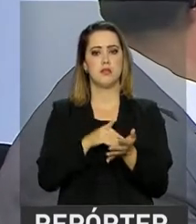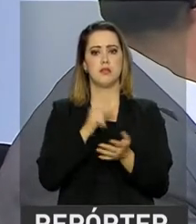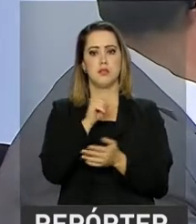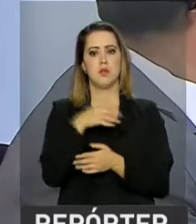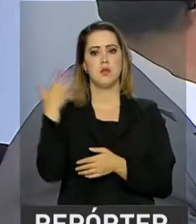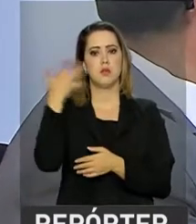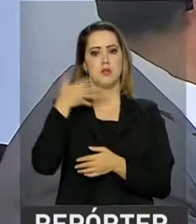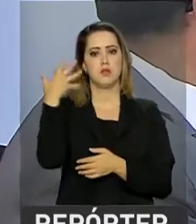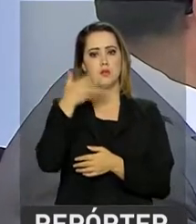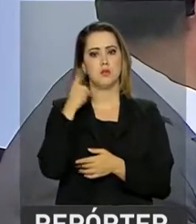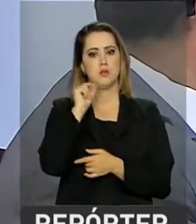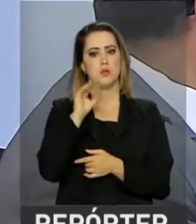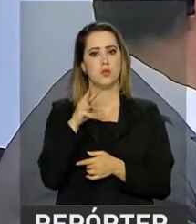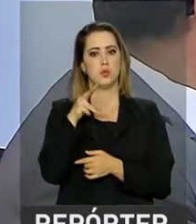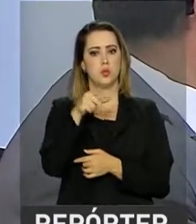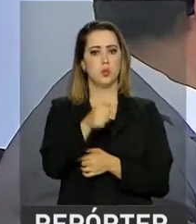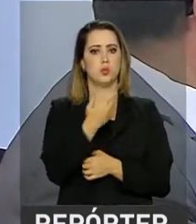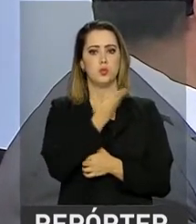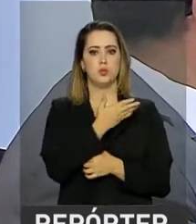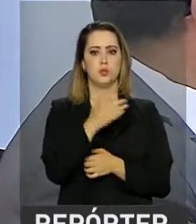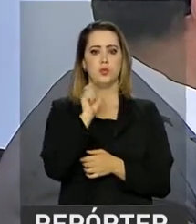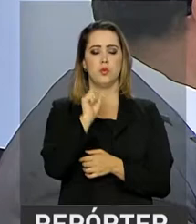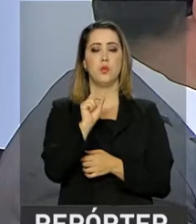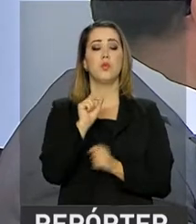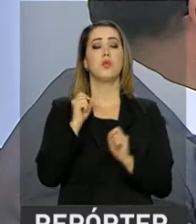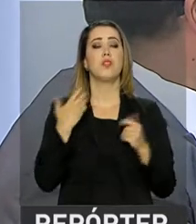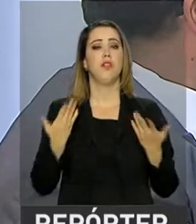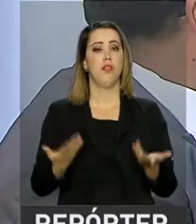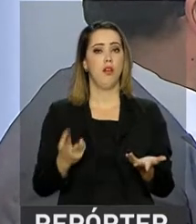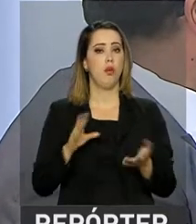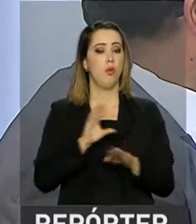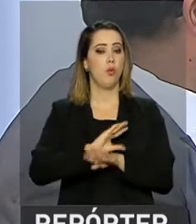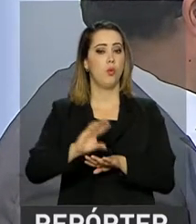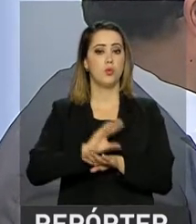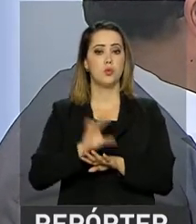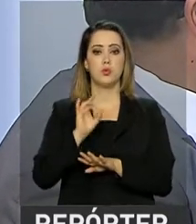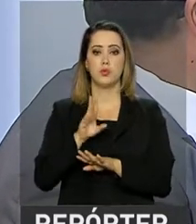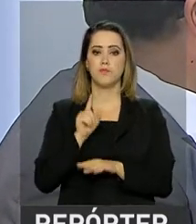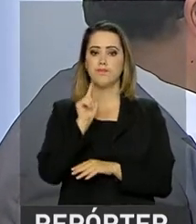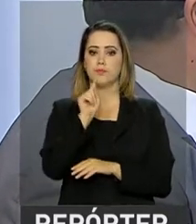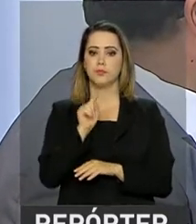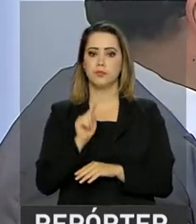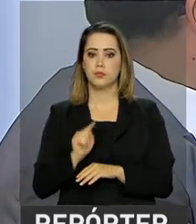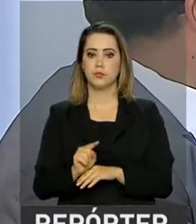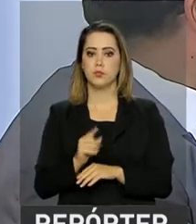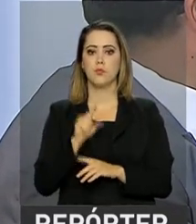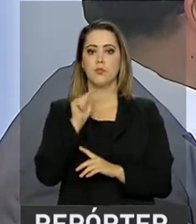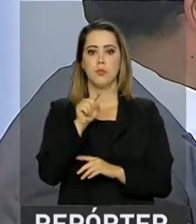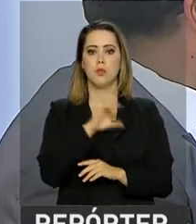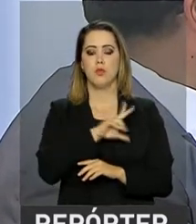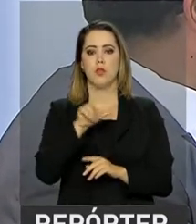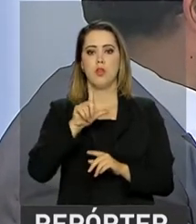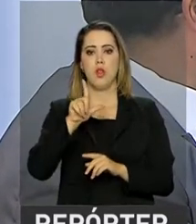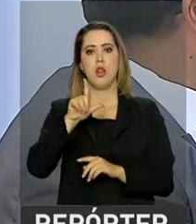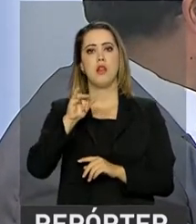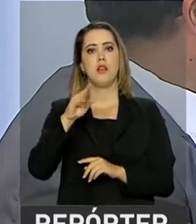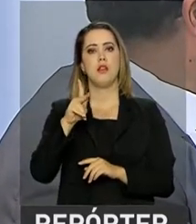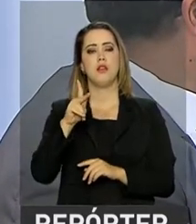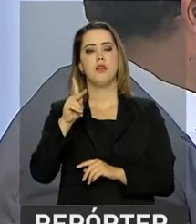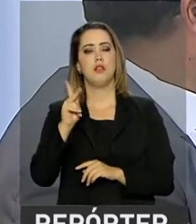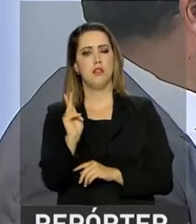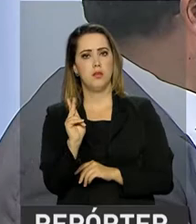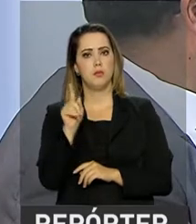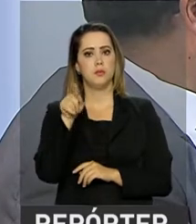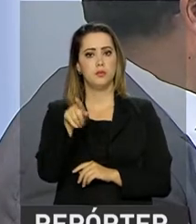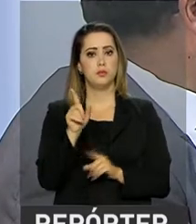tá explicado em gerais o que é o plano é voluntário e baixa que você clique neste link aqui sistec ponto